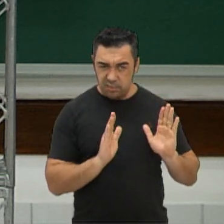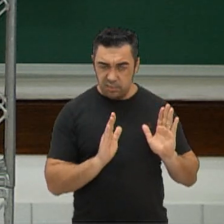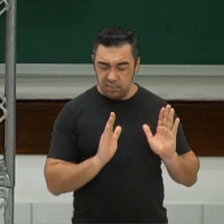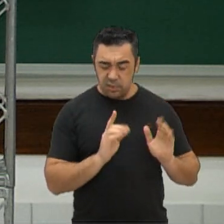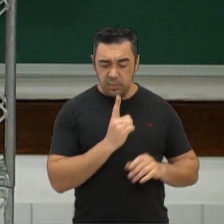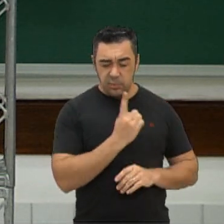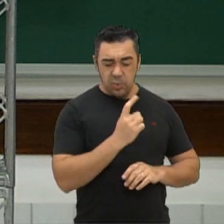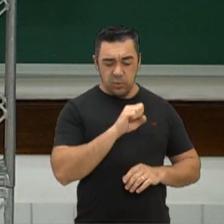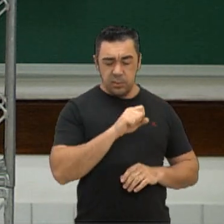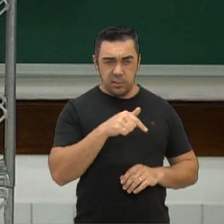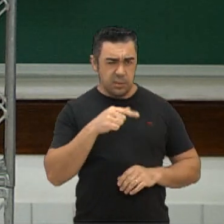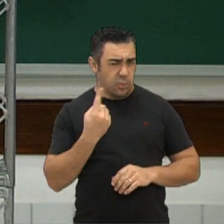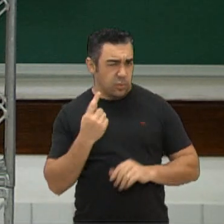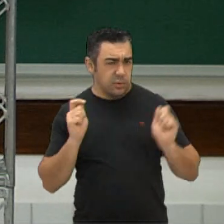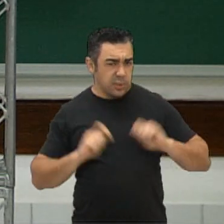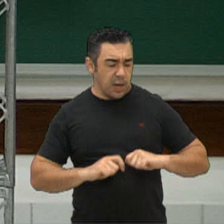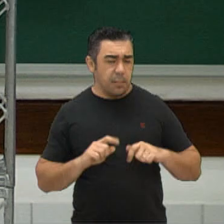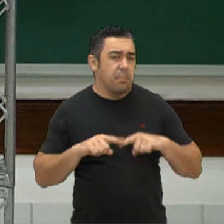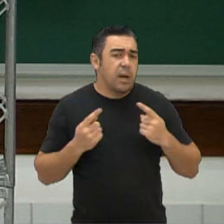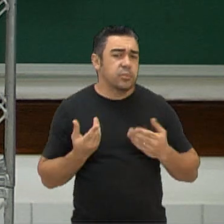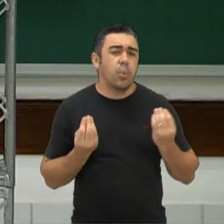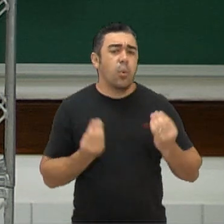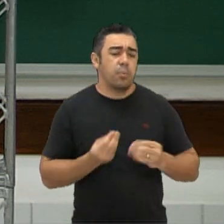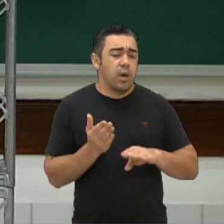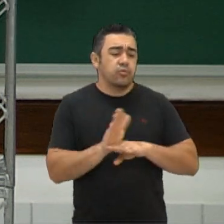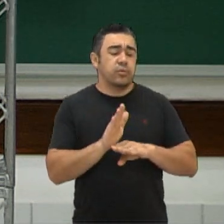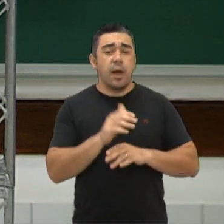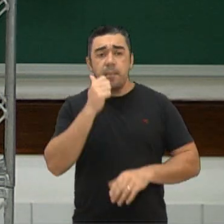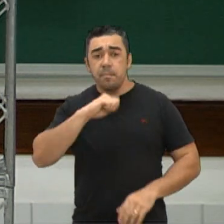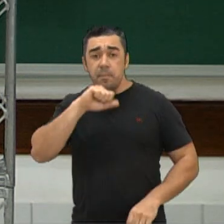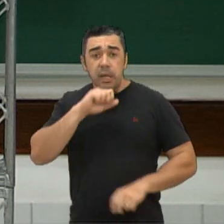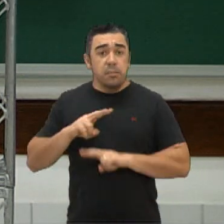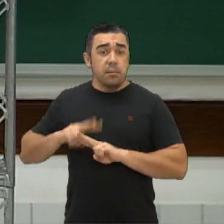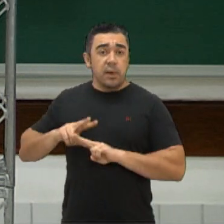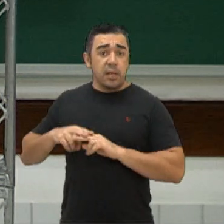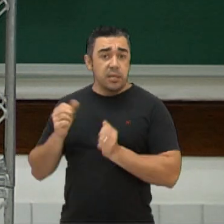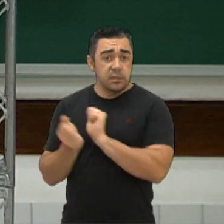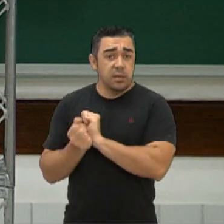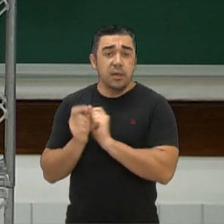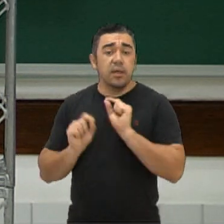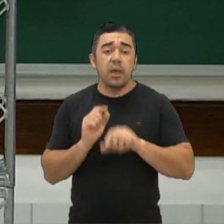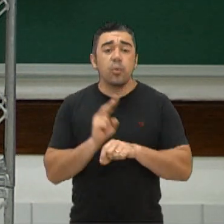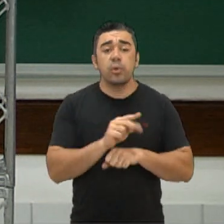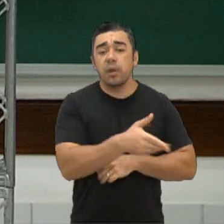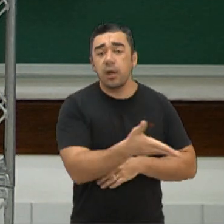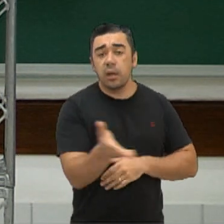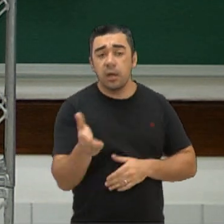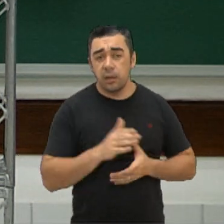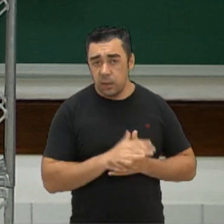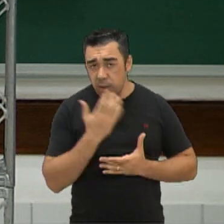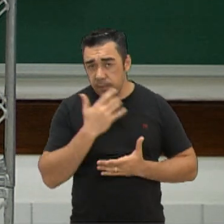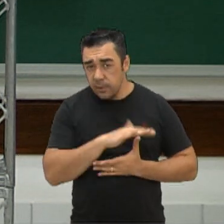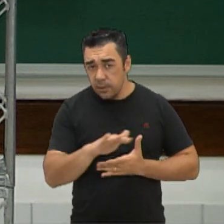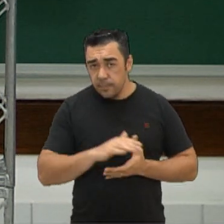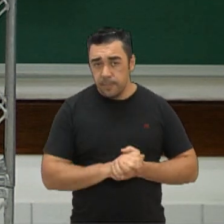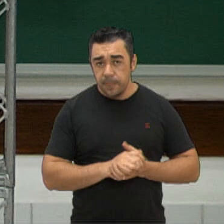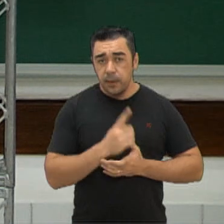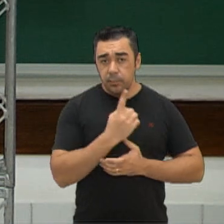de 1871, mas não dava liberdade às mães, quem cuidaria dessas crianças, né? E a mesma coisa